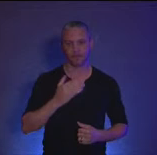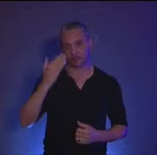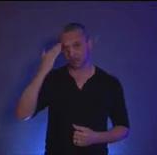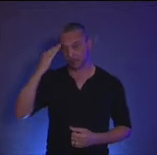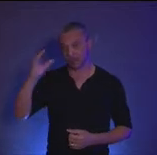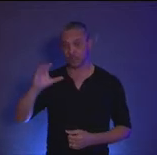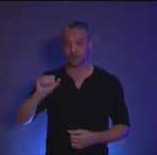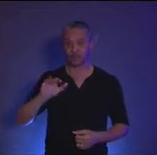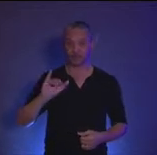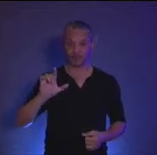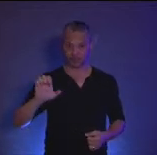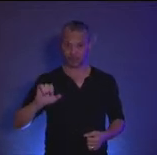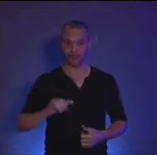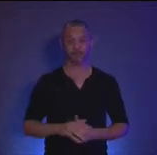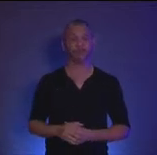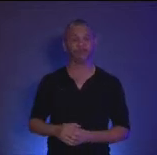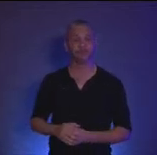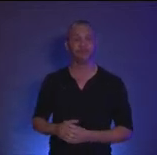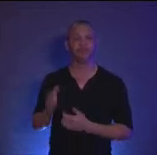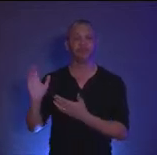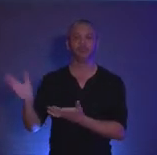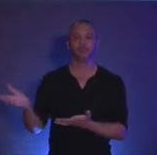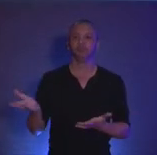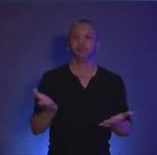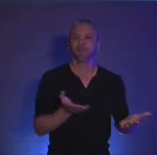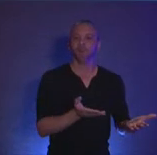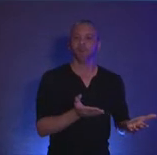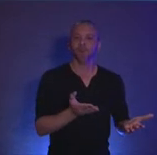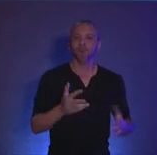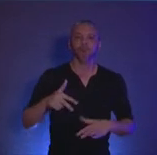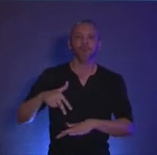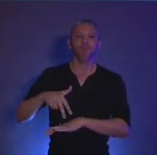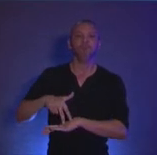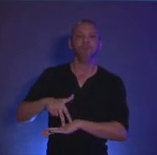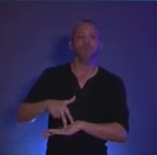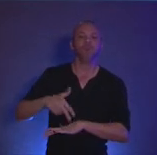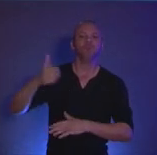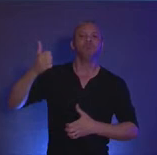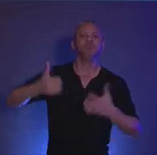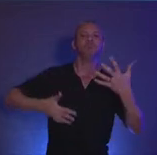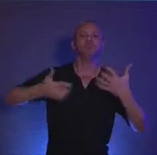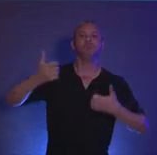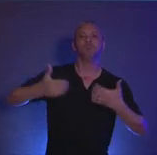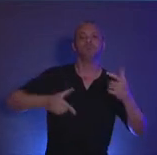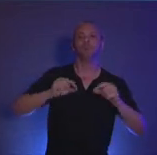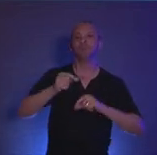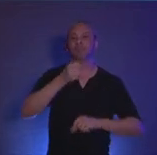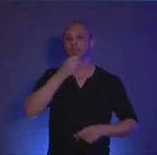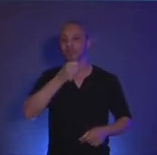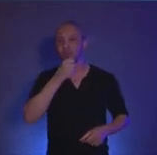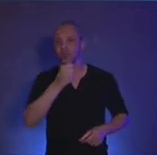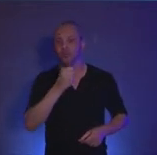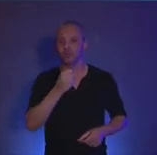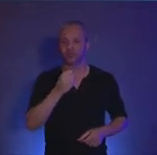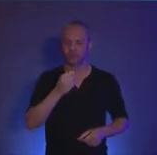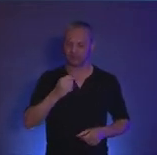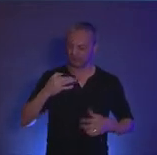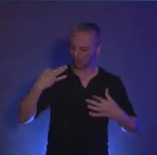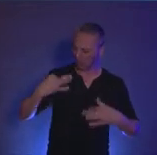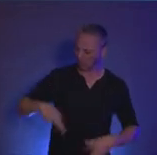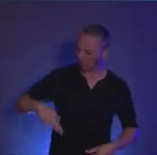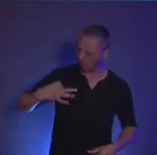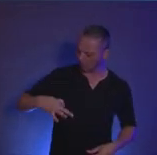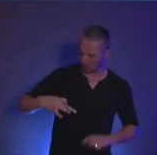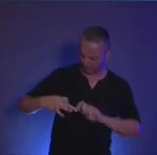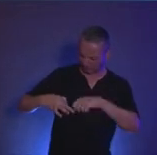Obrigada, Camille. Agora eu convido a subir aqui no palco para contar um pouco sobre a reportagem A Cor da Dor, a jornalista